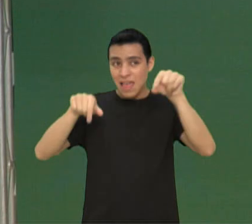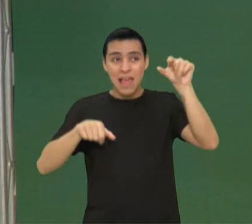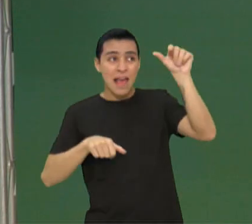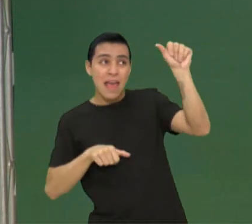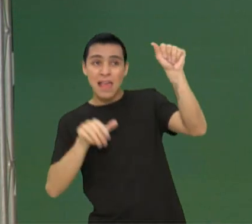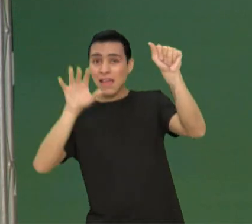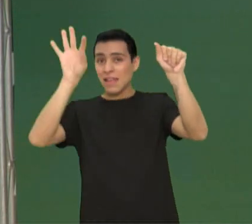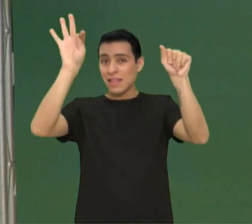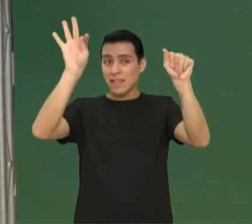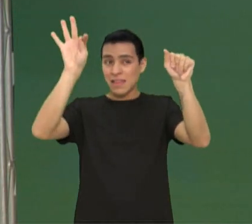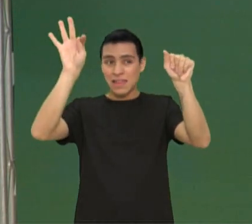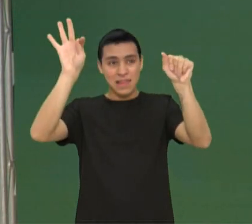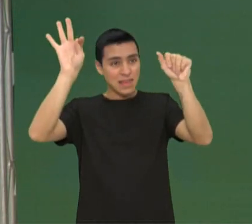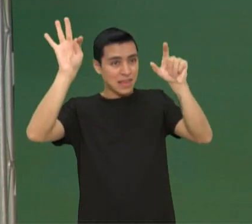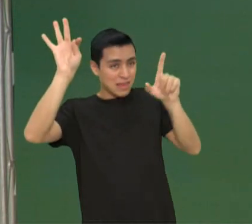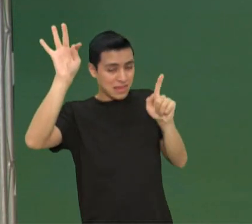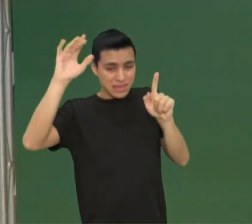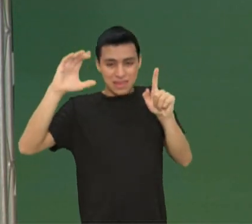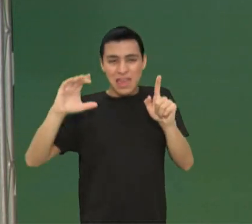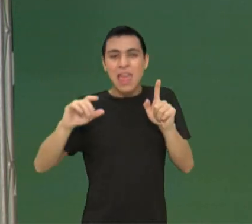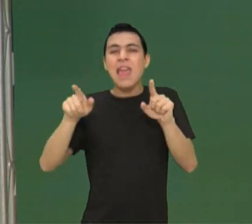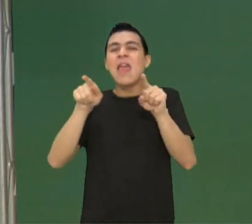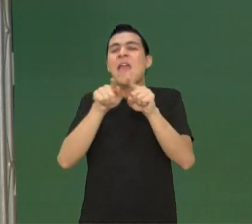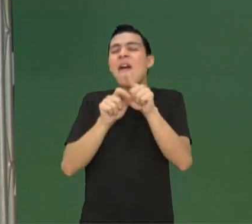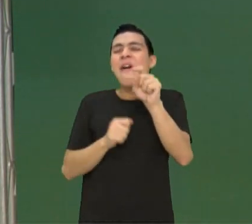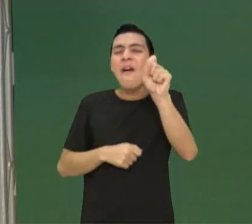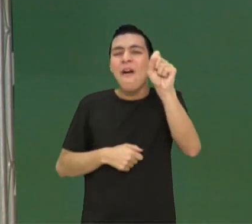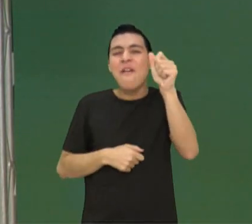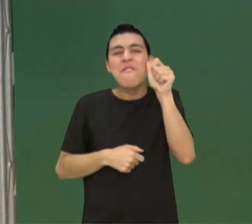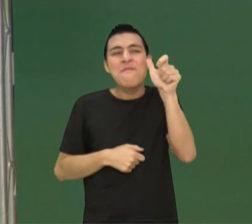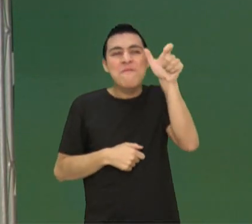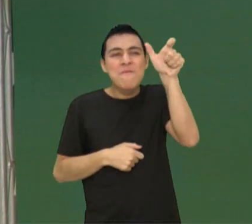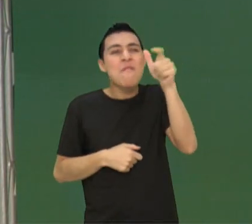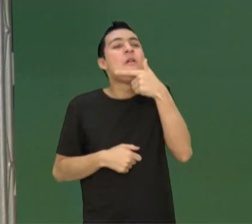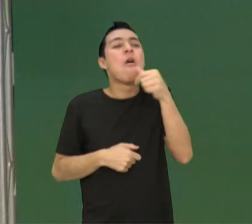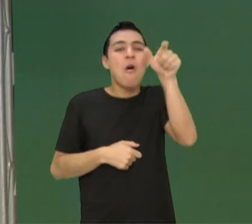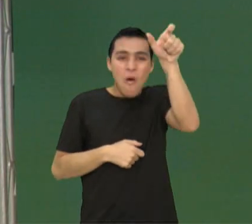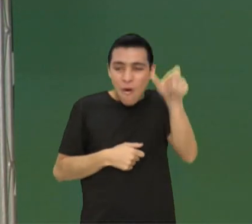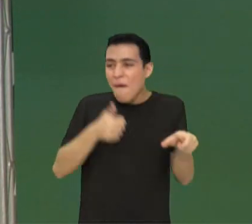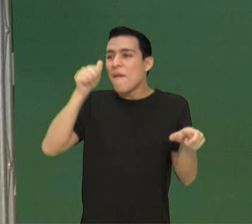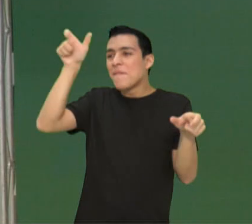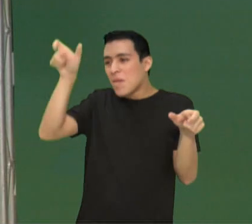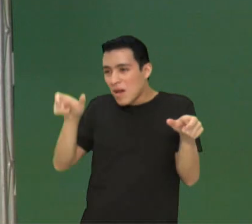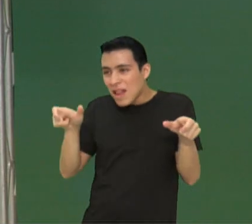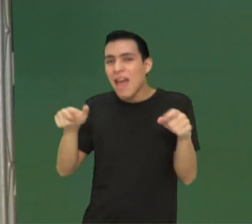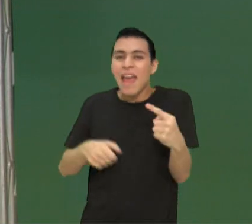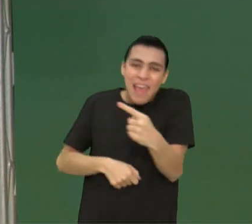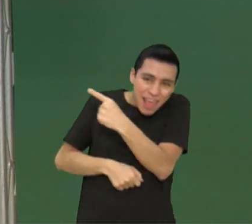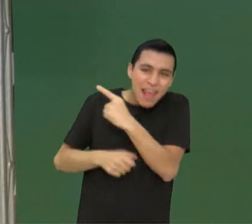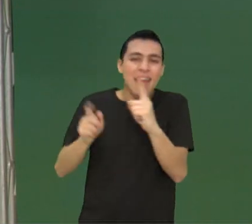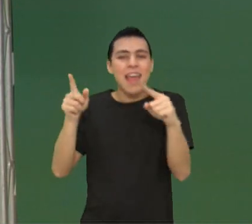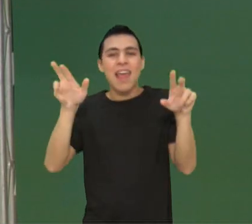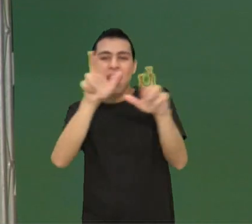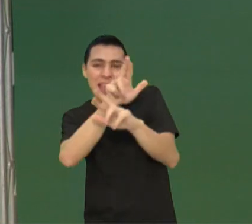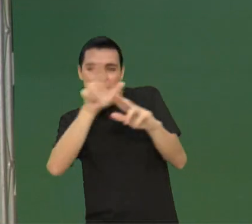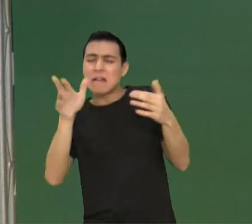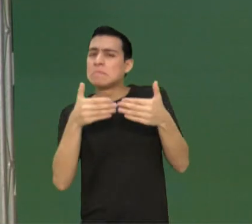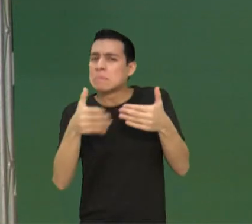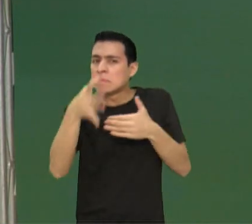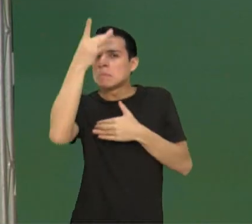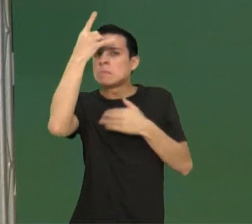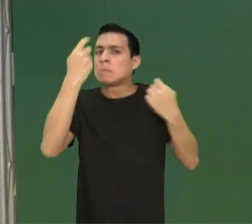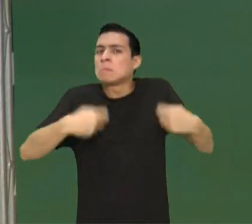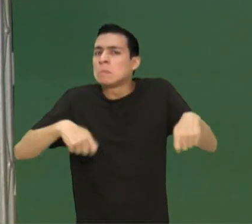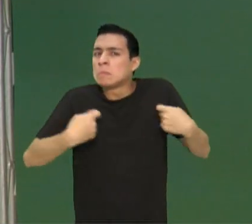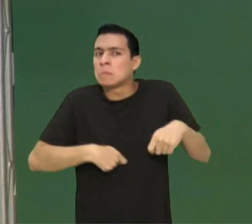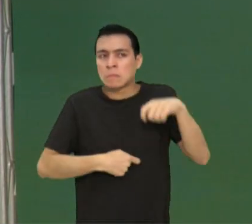T, e da Gal Costa, o G com C. Isso vai ser muito útil nas aulas de núcleo que a gente vai ter no segundo trimestre, mais